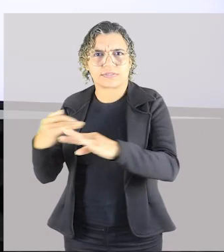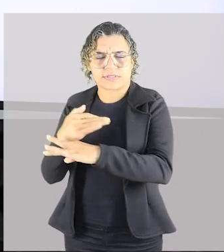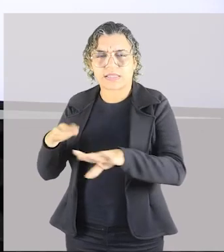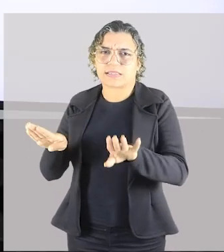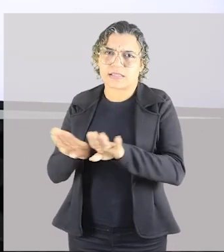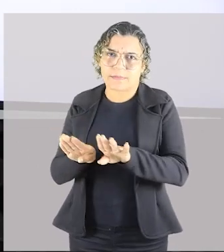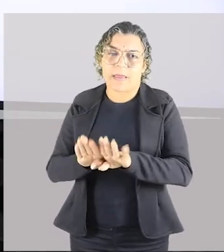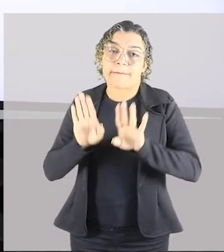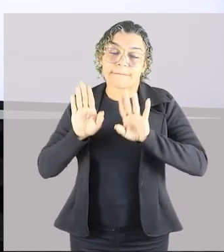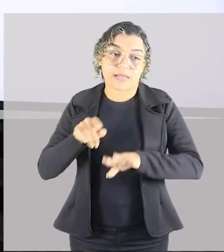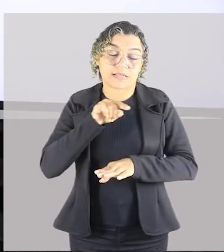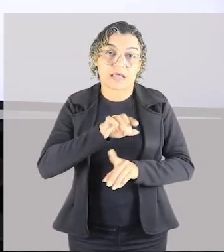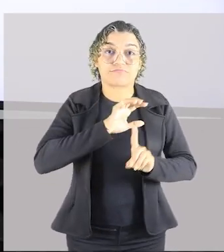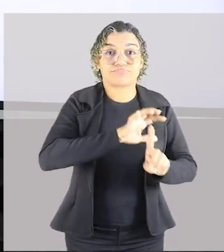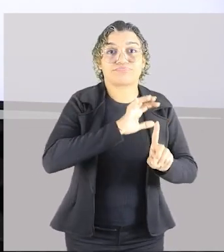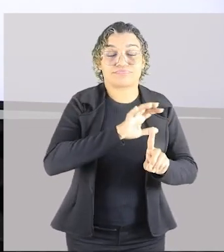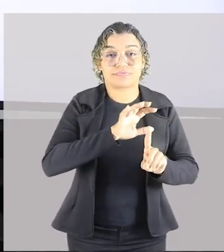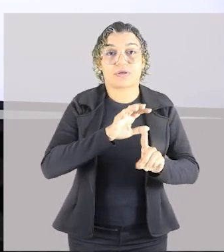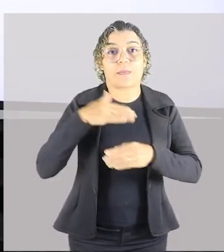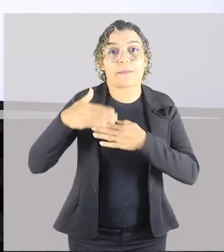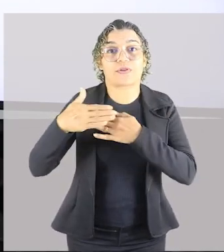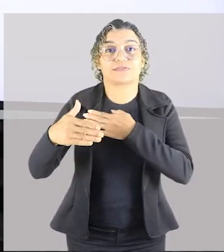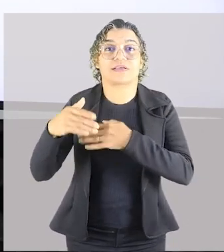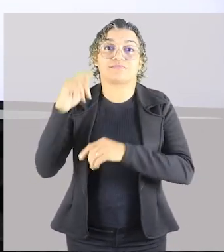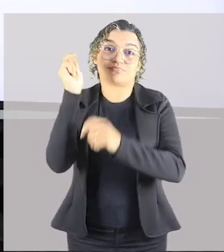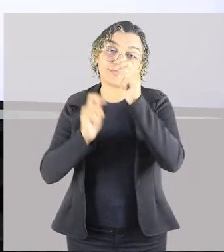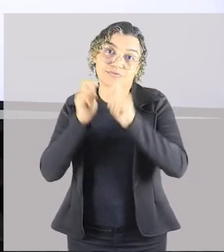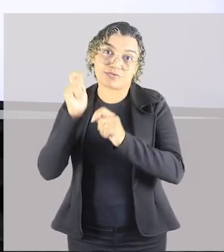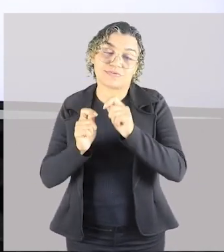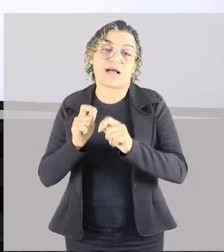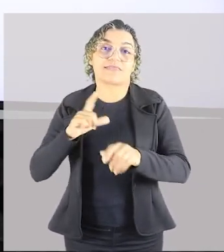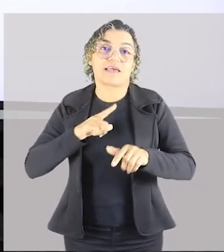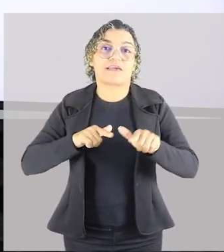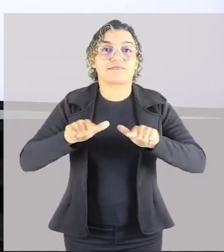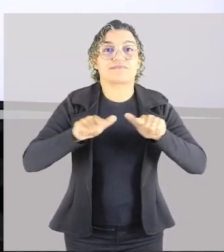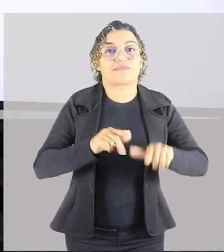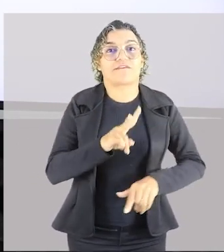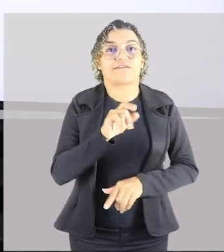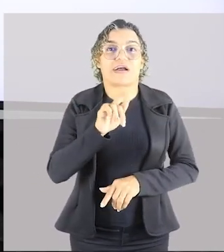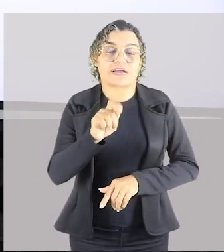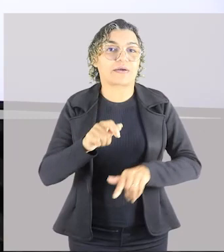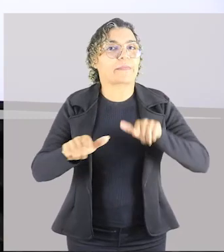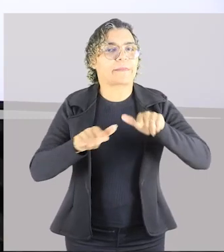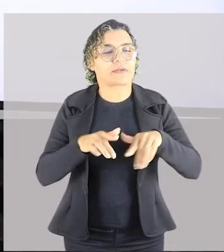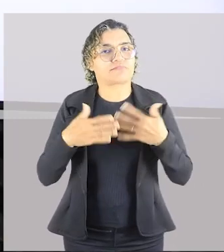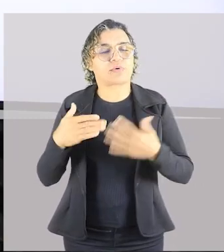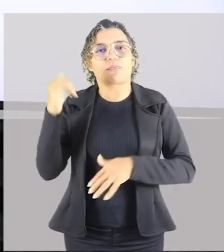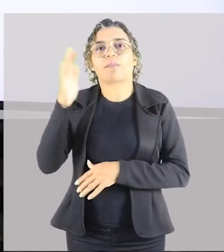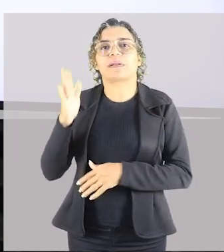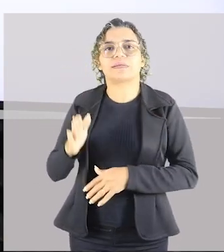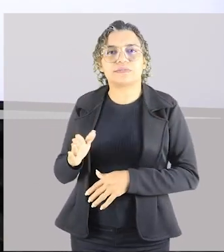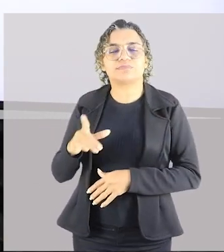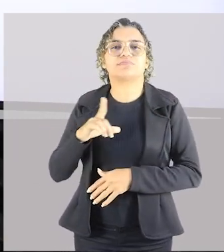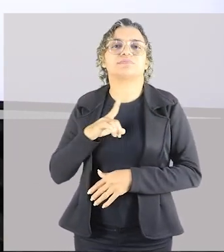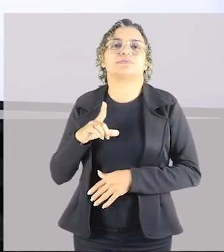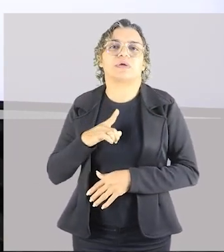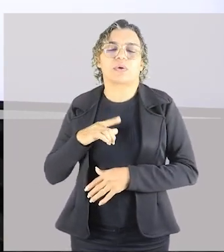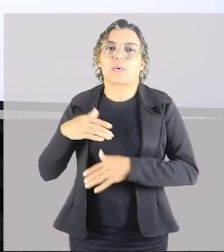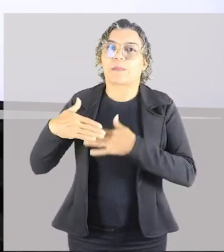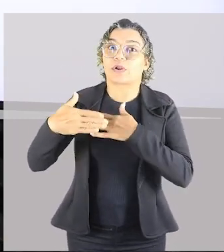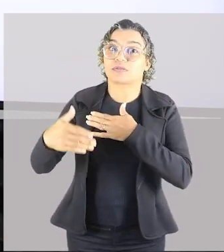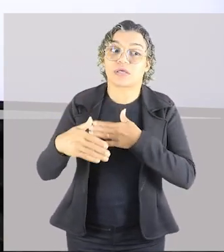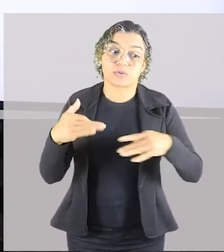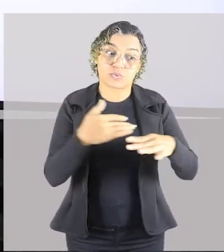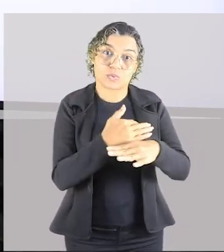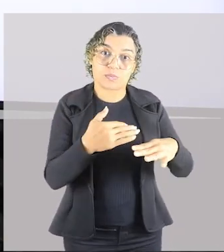motivado pelo processo industrial, pela geração de empregos, tá certo? Então, muita atenção. E no Brasil, o nosso processo